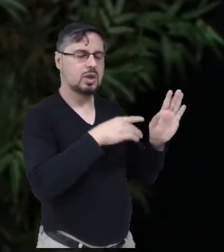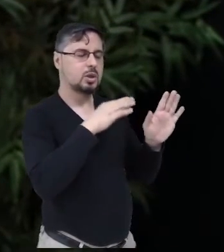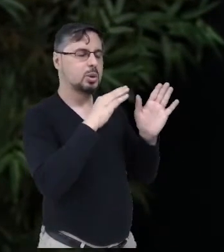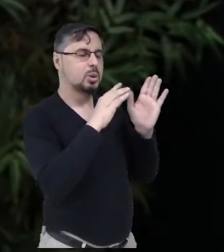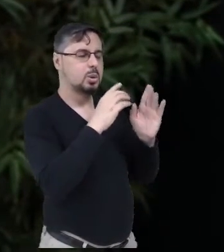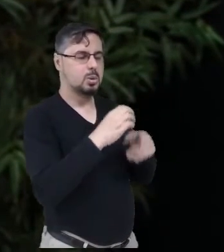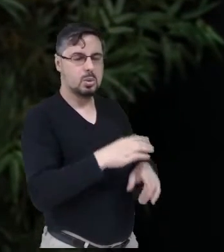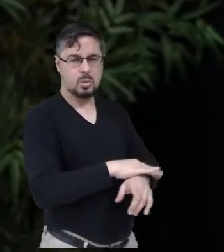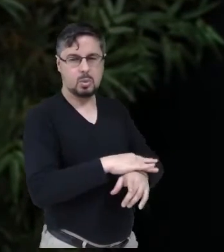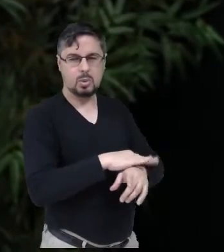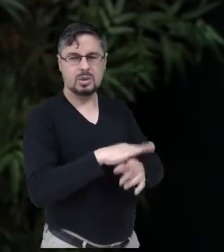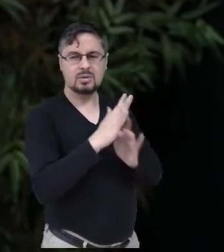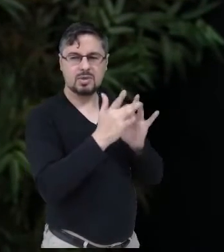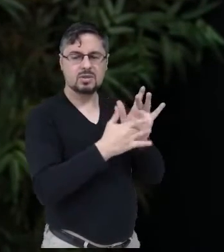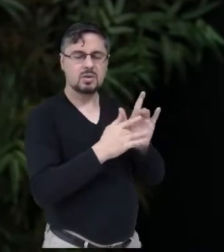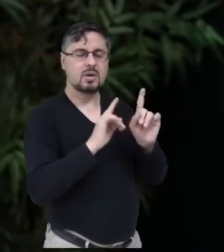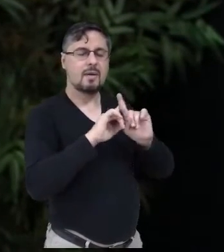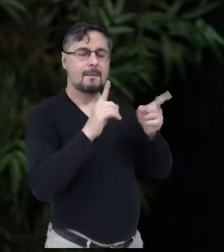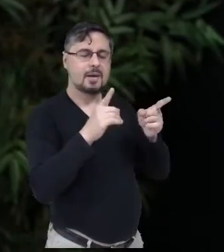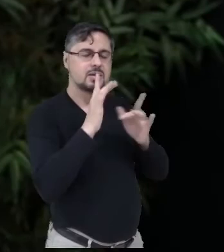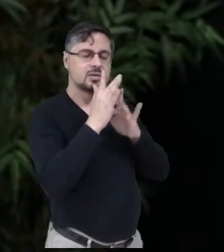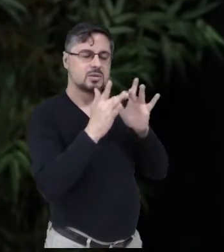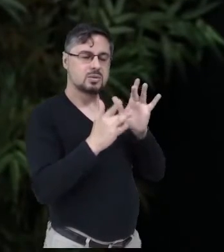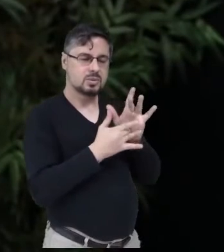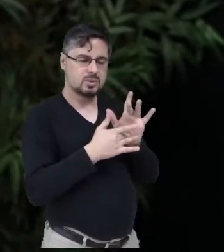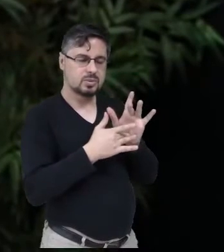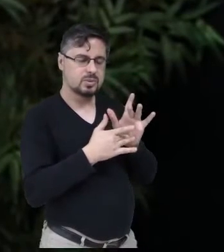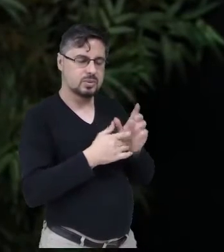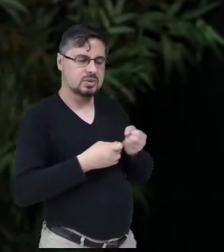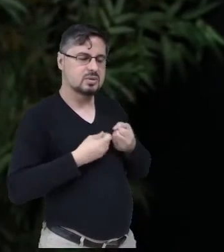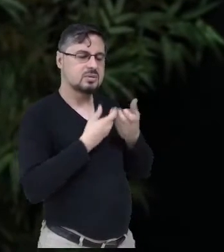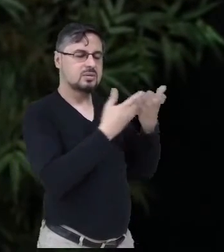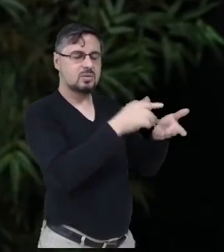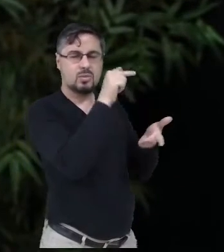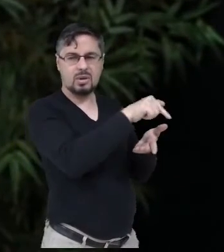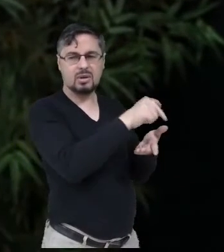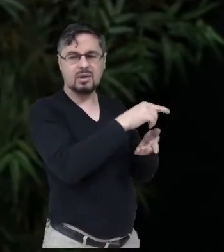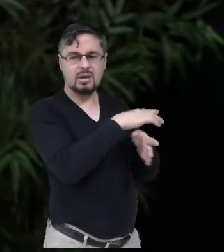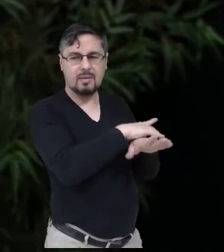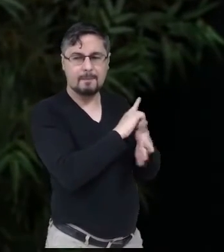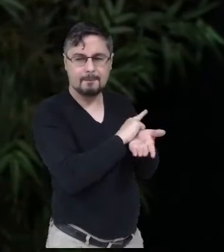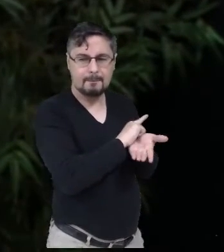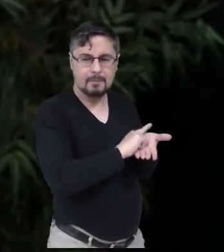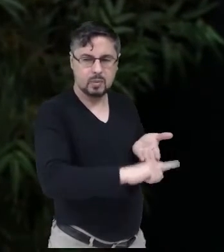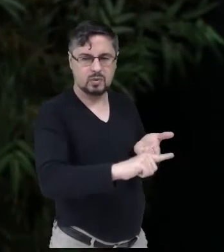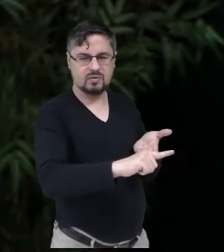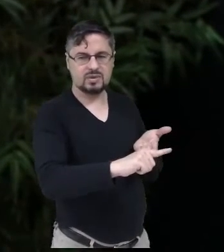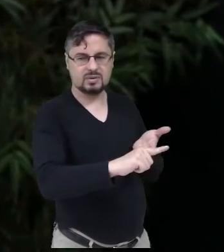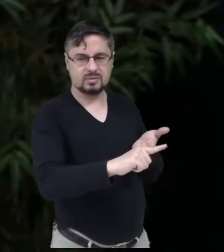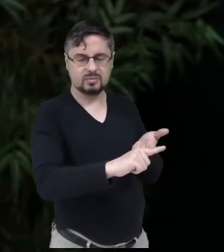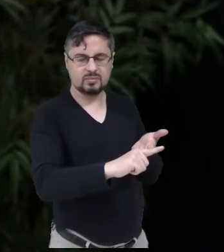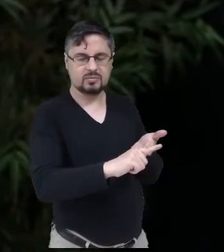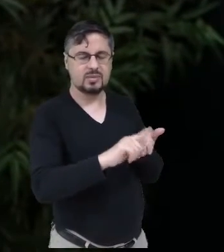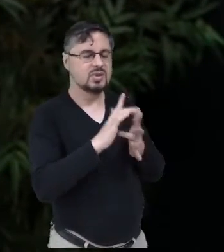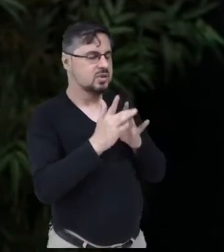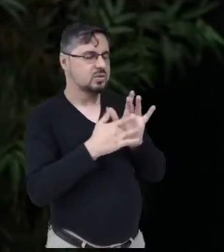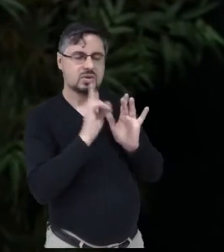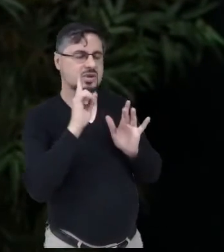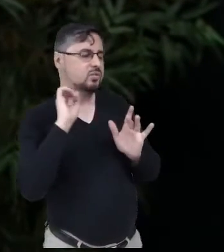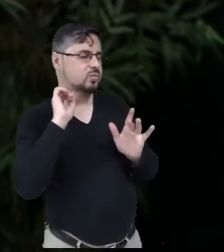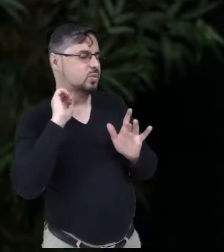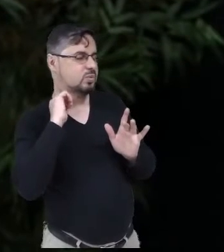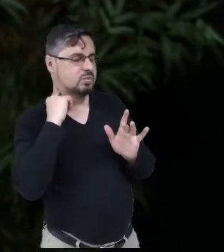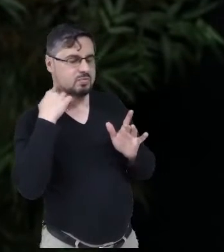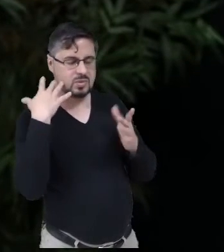que Jesus transmitiu ao leproso a purificação da sua deidade. Assim é com Jesus. Quando você se achega